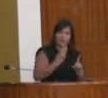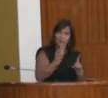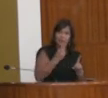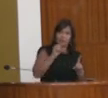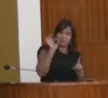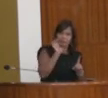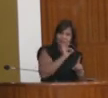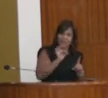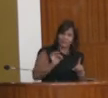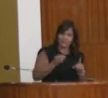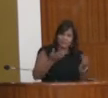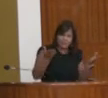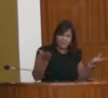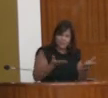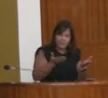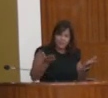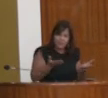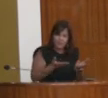Os auditores